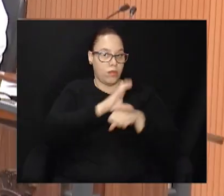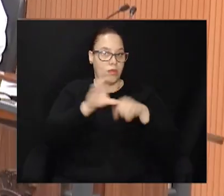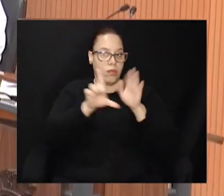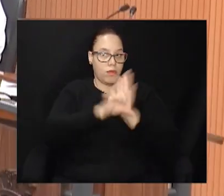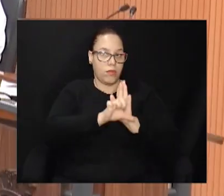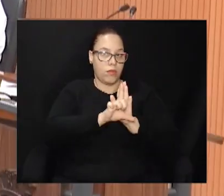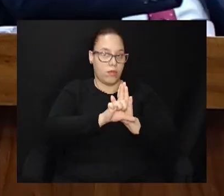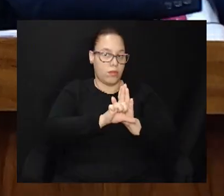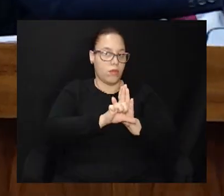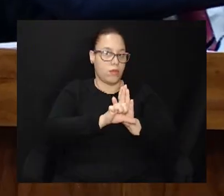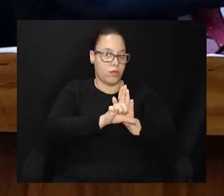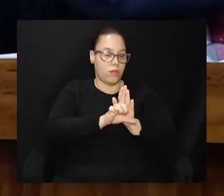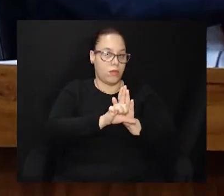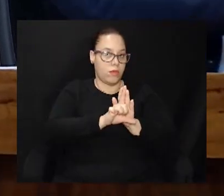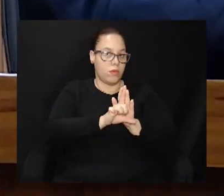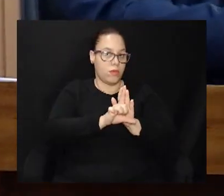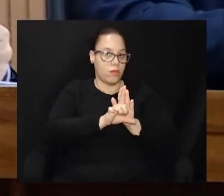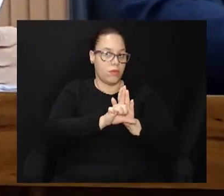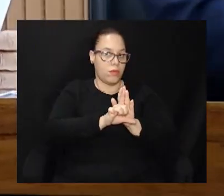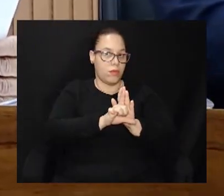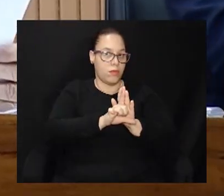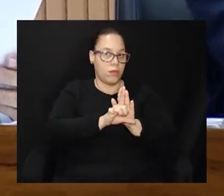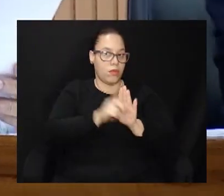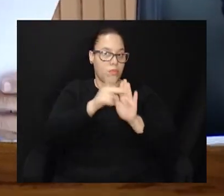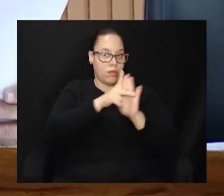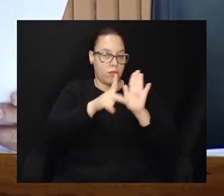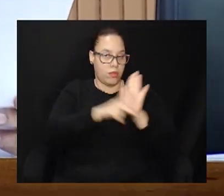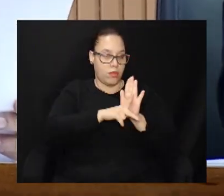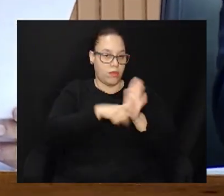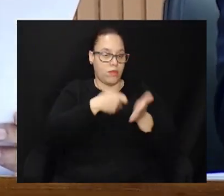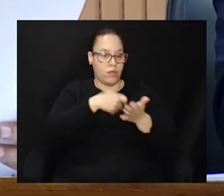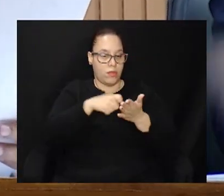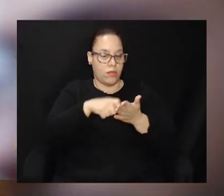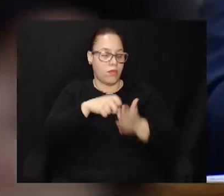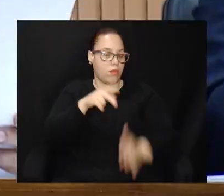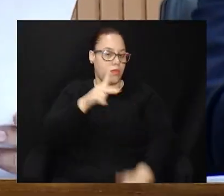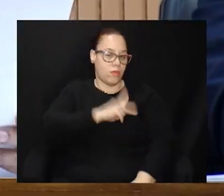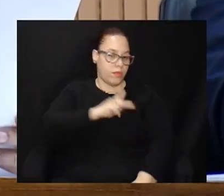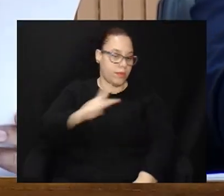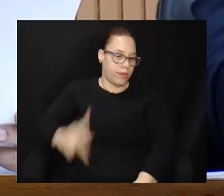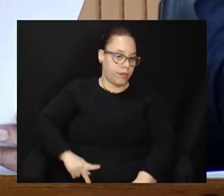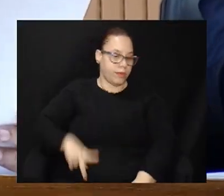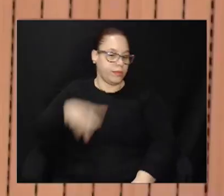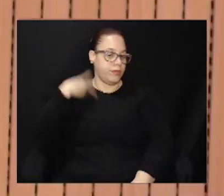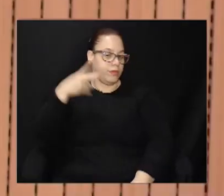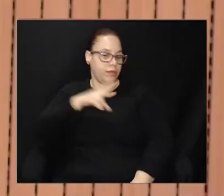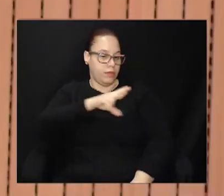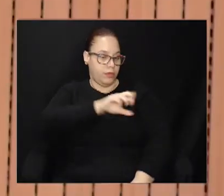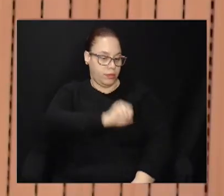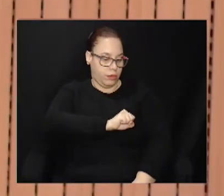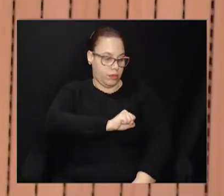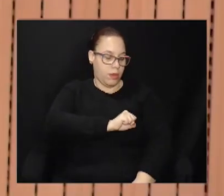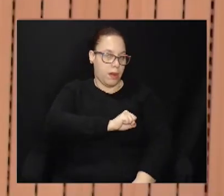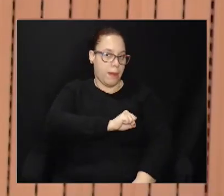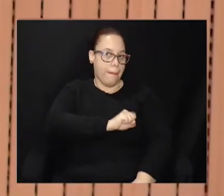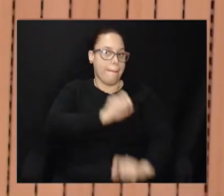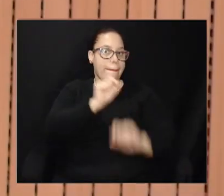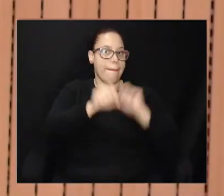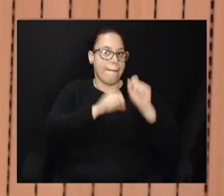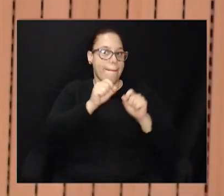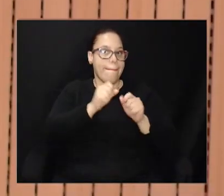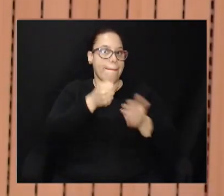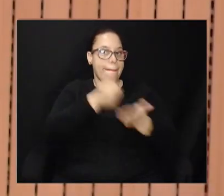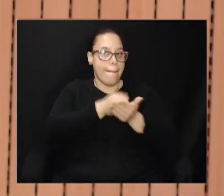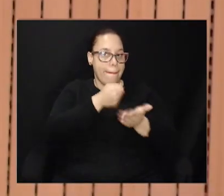Constituição e Legalidade, foi o projeto de lei de autoria do presidente da Câmara, o vereador Luiz Rossini, que torna obrigatória